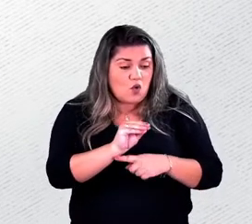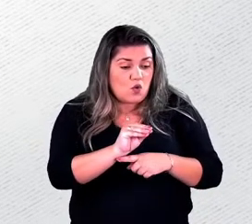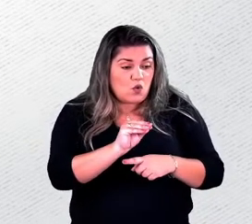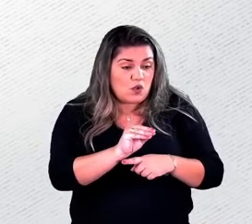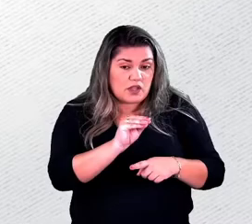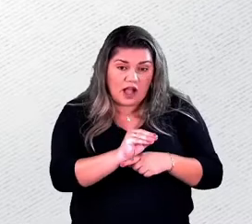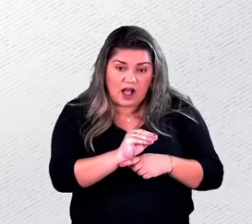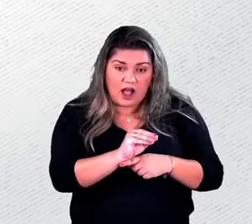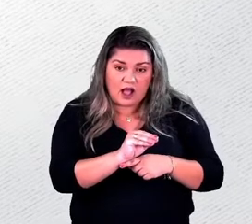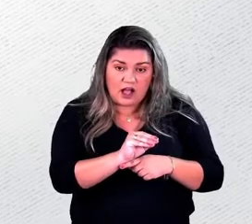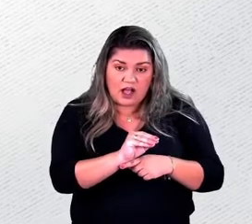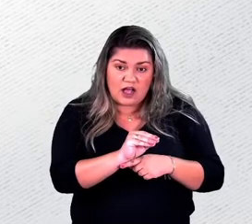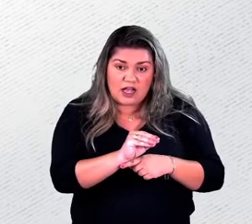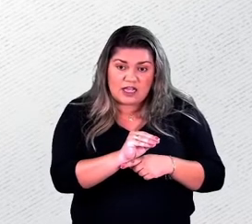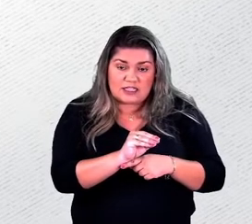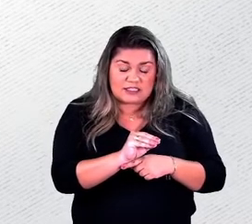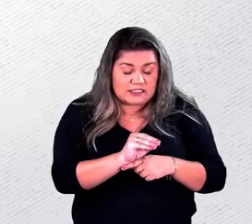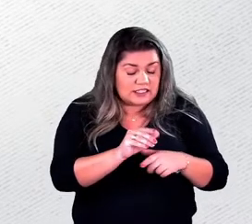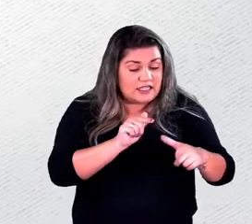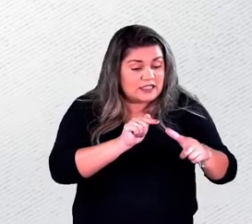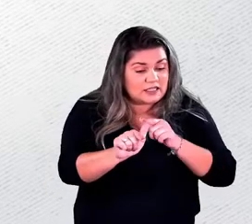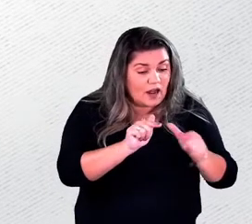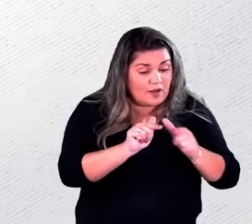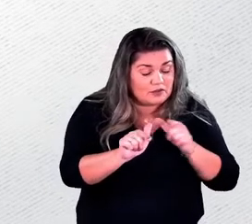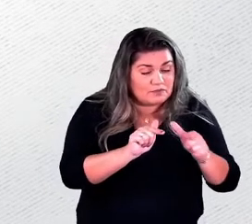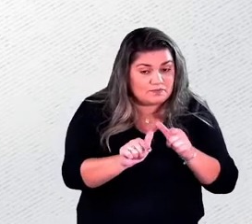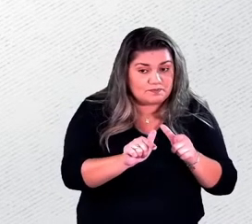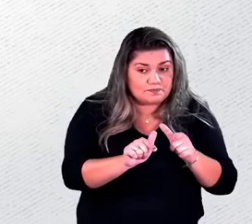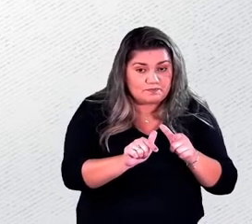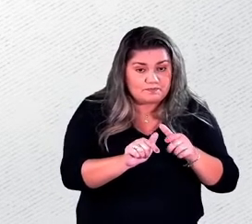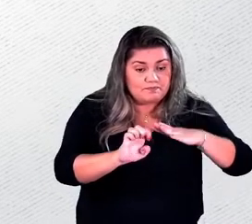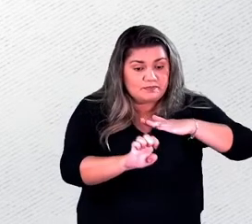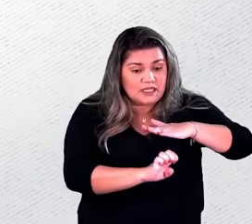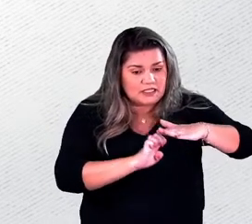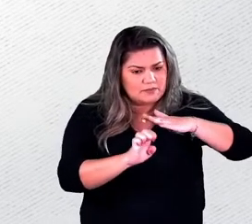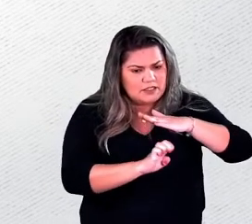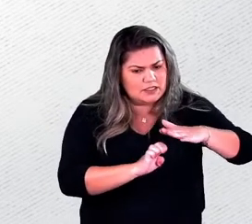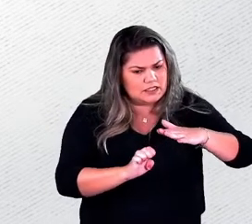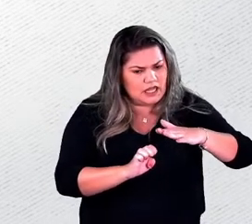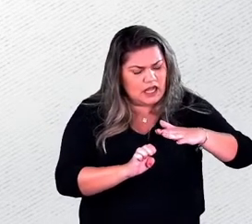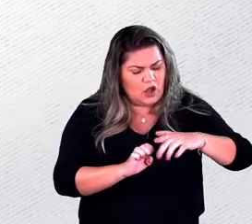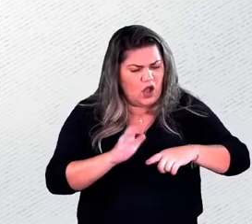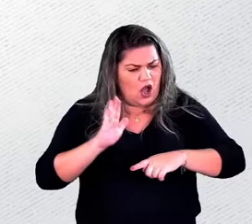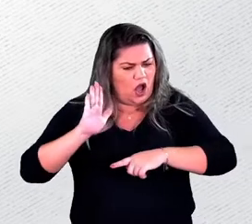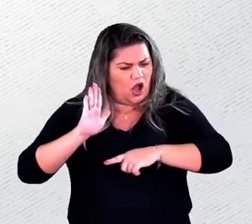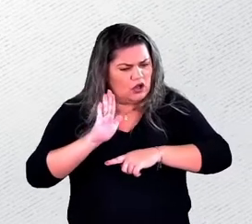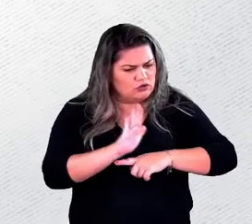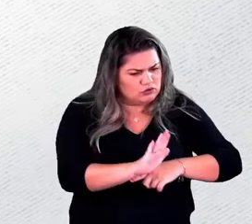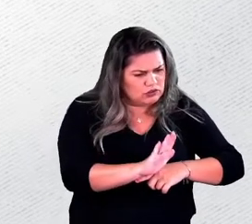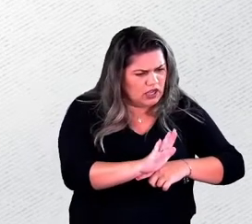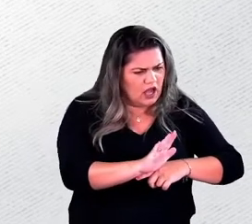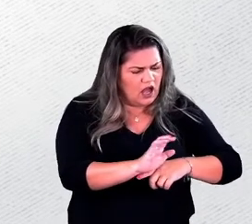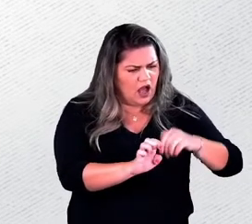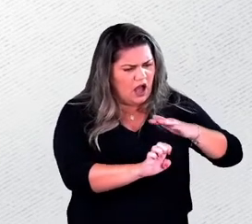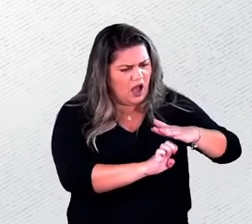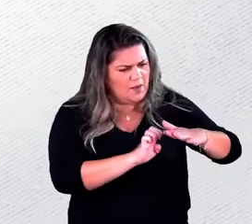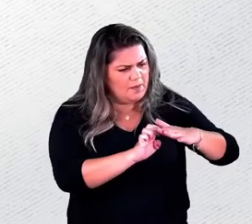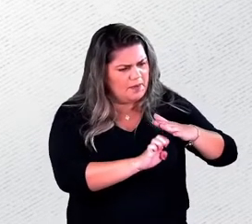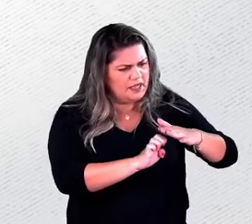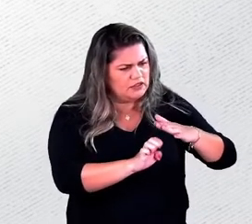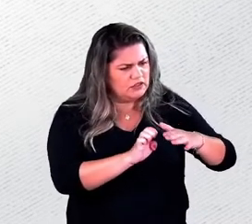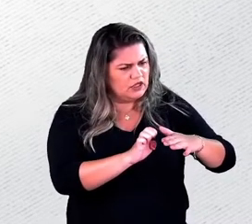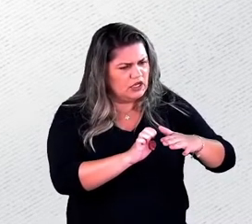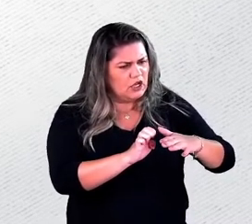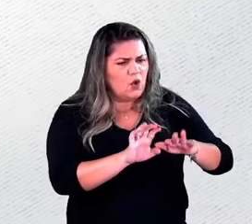decorrem da atividade Empresarial seja pela ajuda que se da empresa a superar o momento de crise com as várias